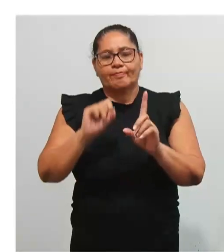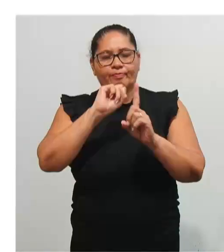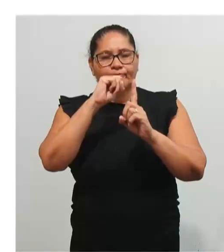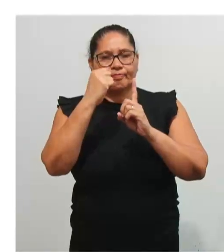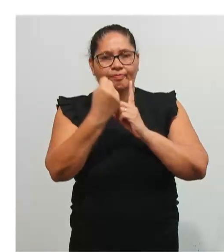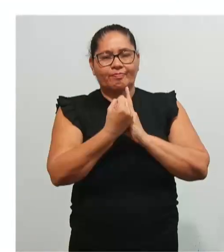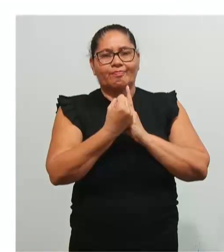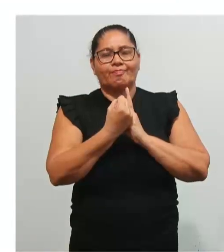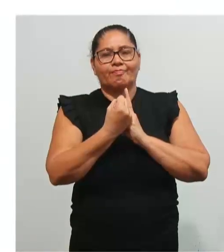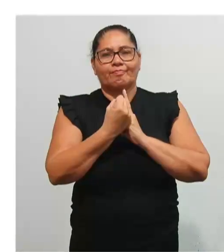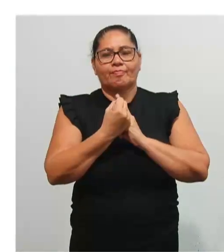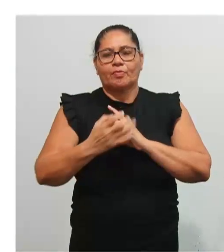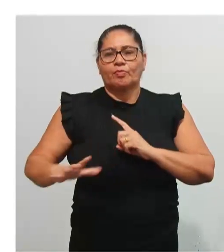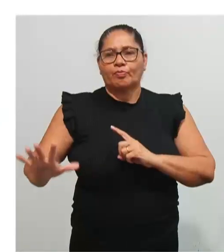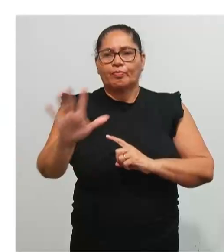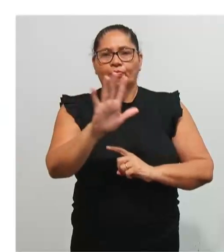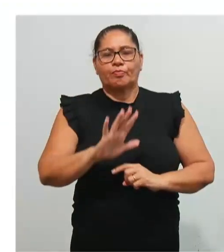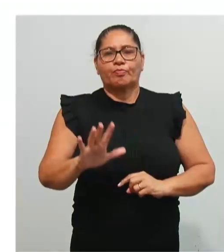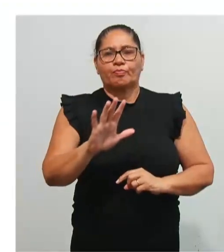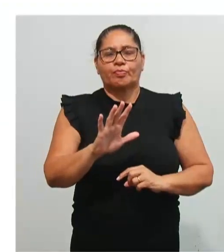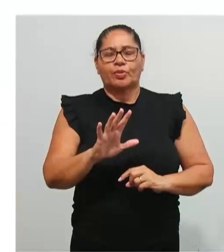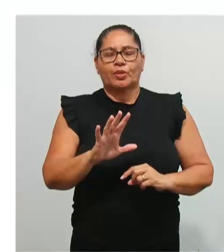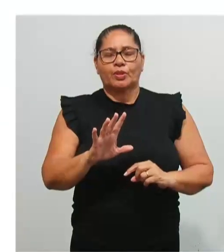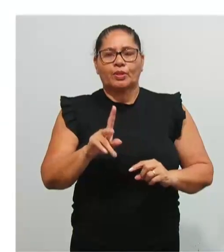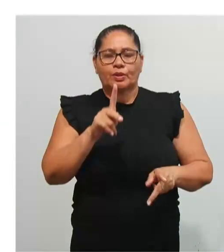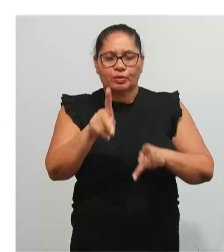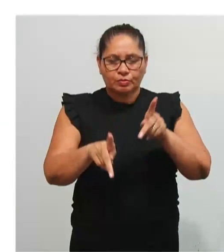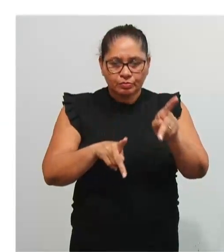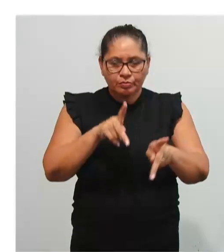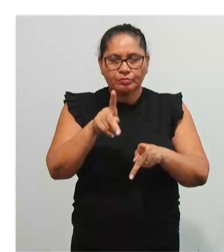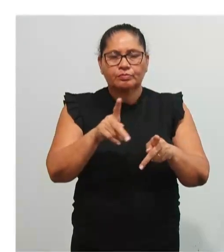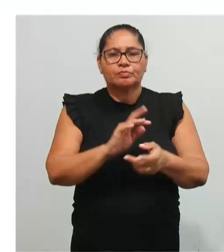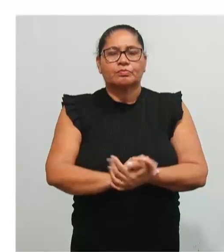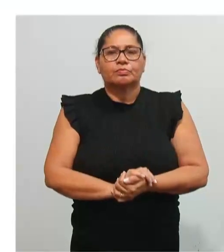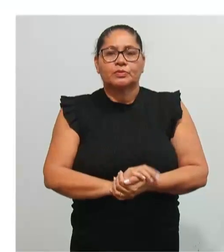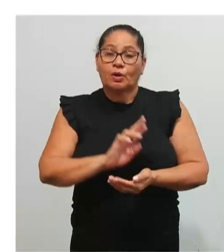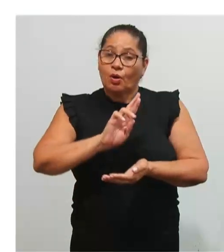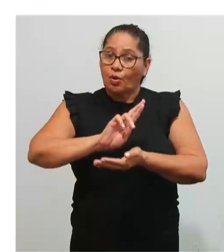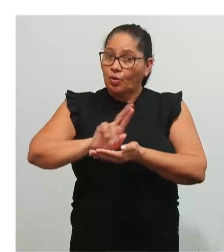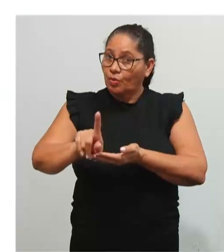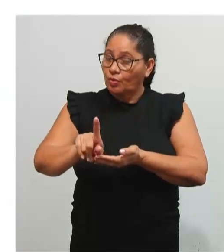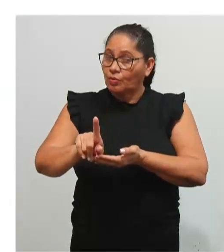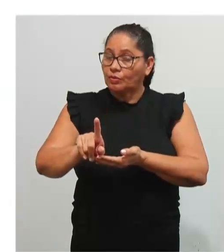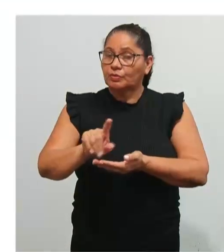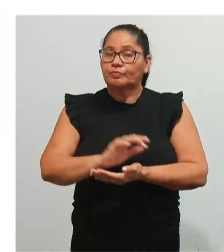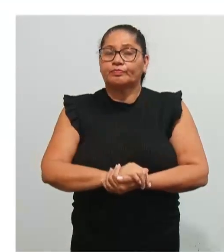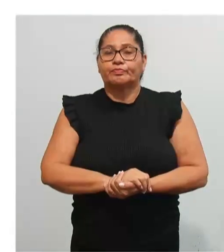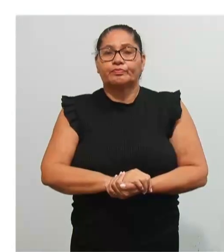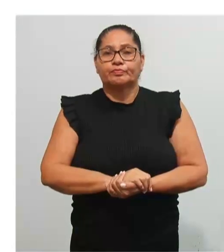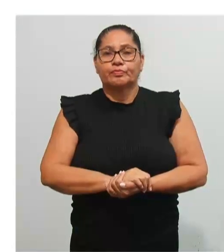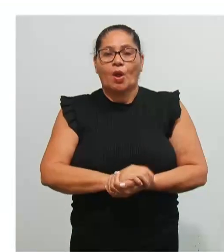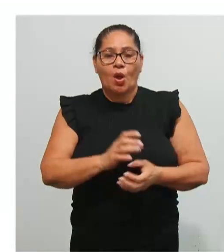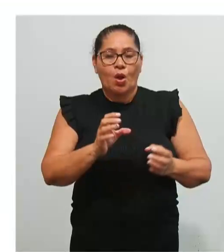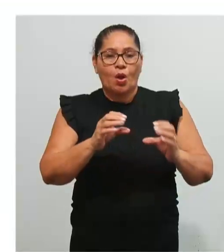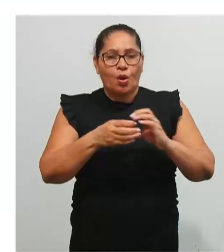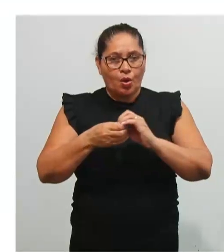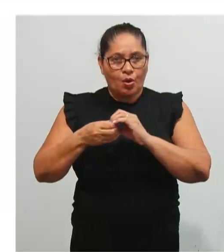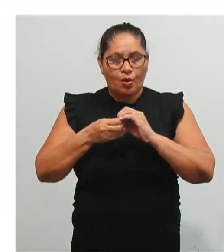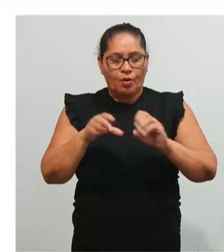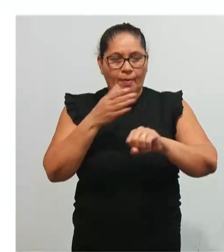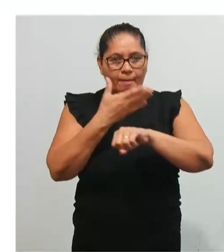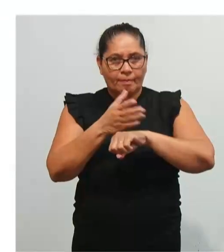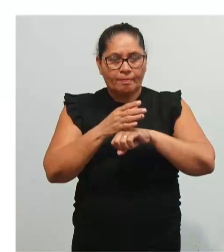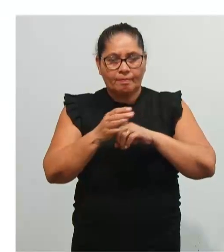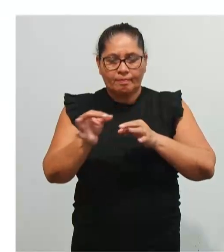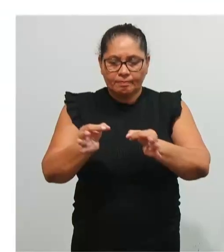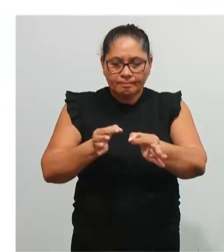caráter universal a toda a população. Diferentemente do clientelismo, o corporativismo é uma prática de